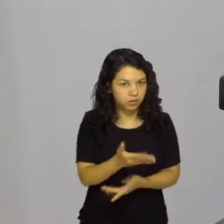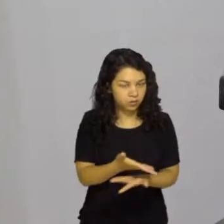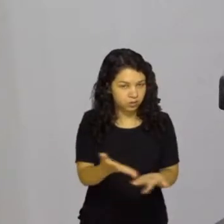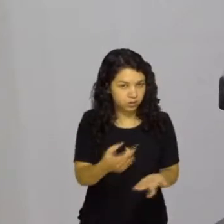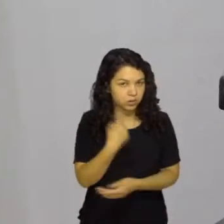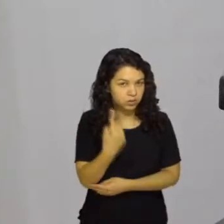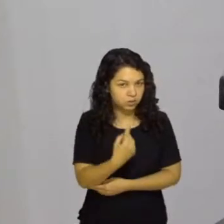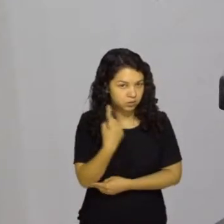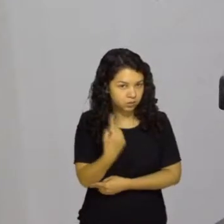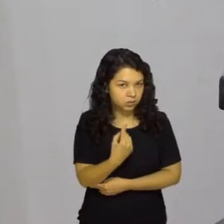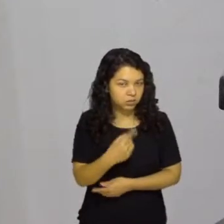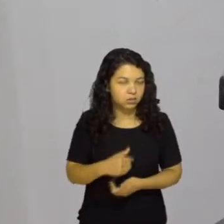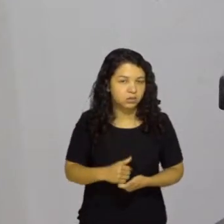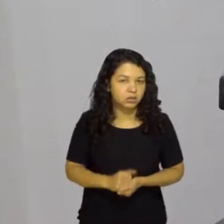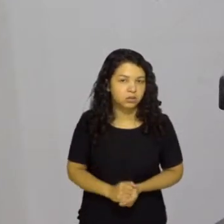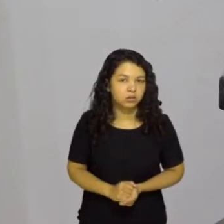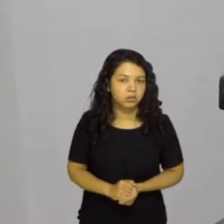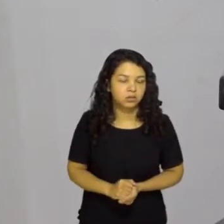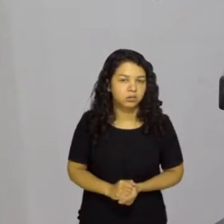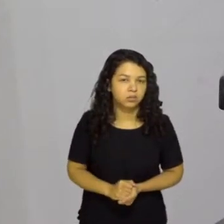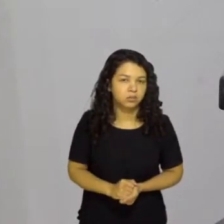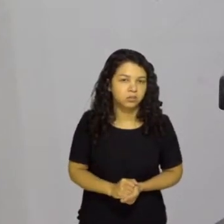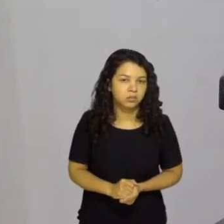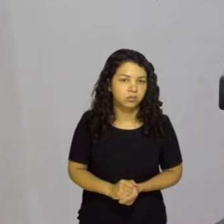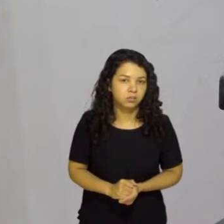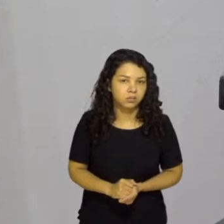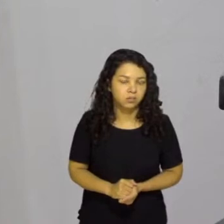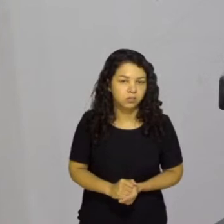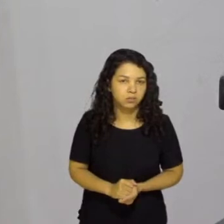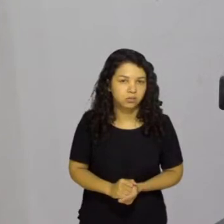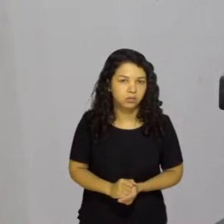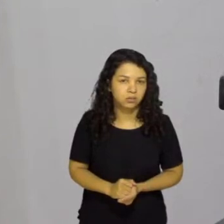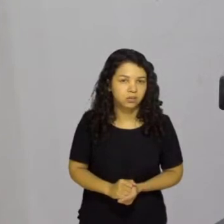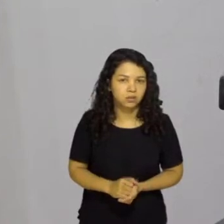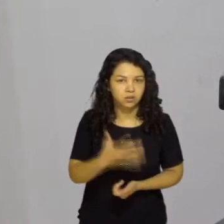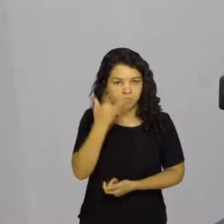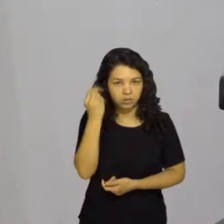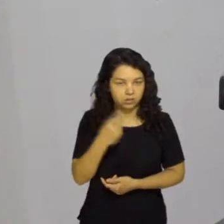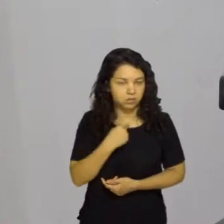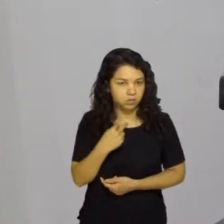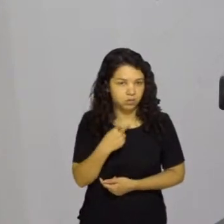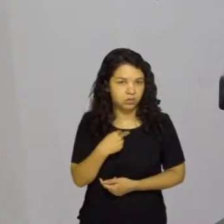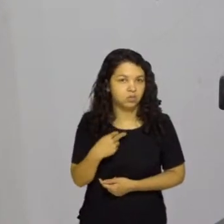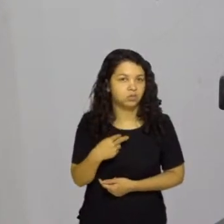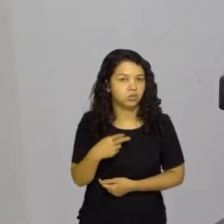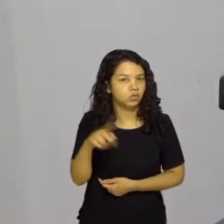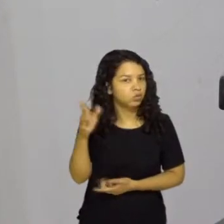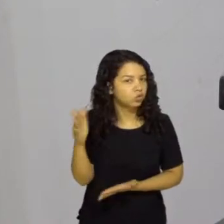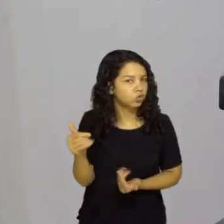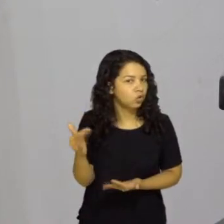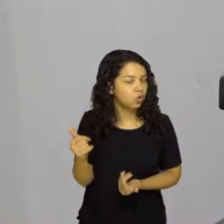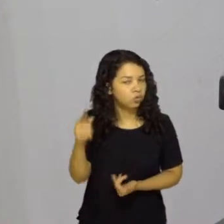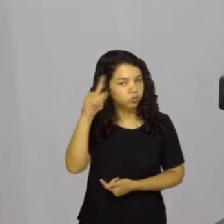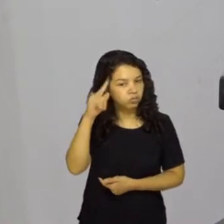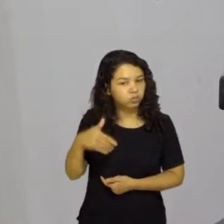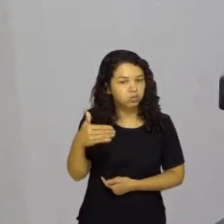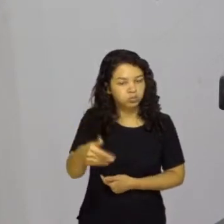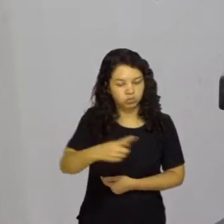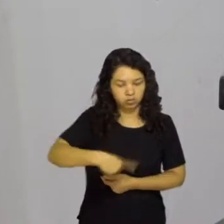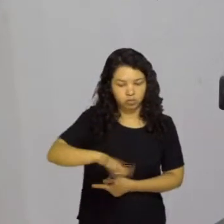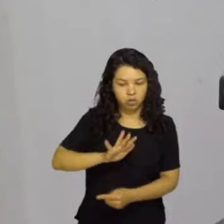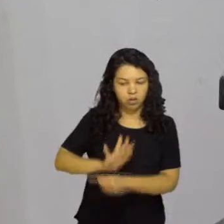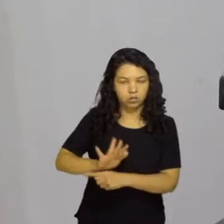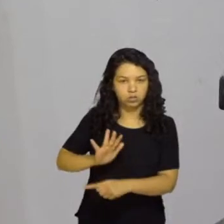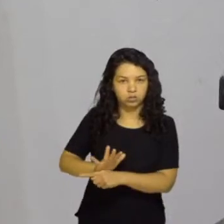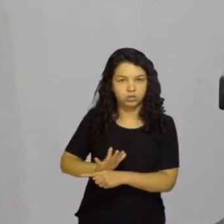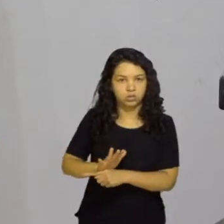deputados e deputadas que, uma coisa que eu não podia deixar de dizer, todos os jovens que são abrigados por nós têm que